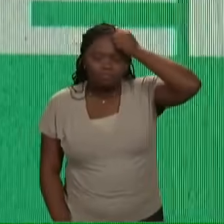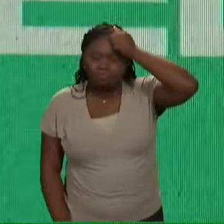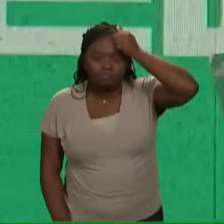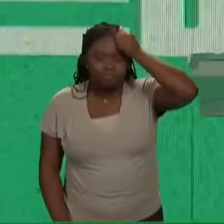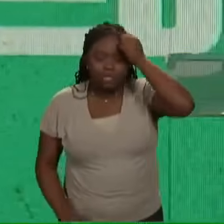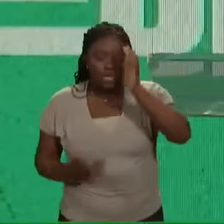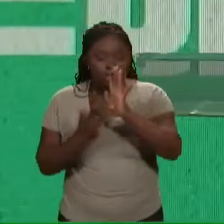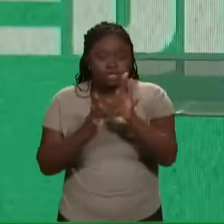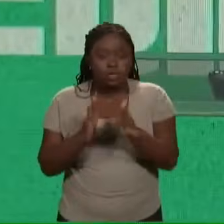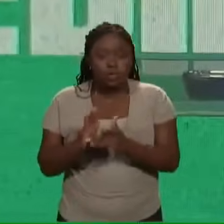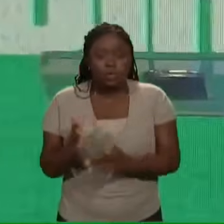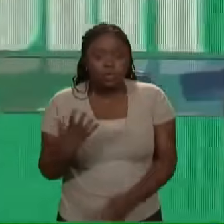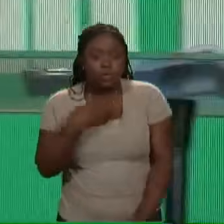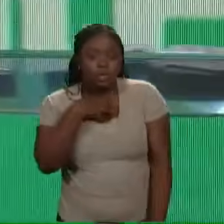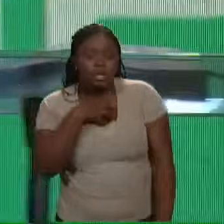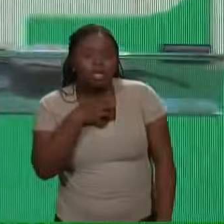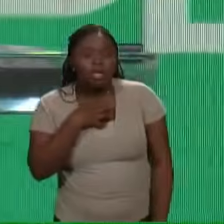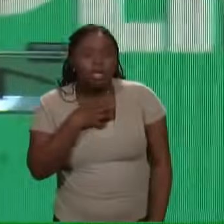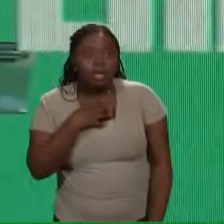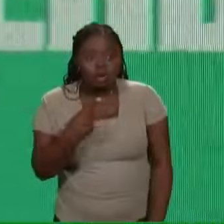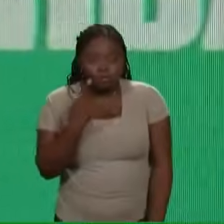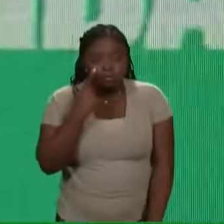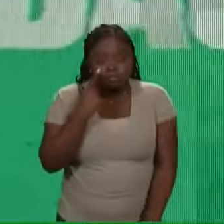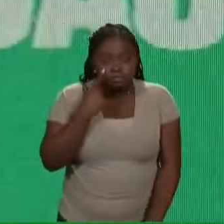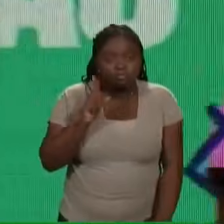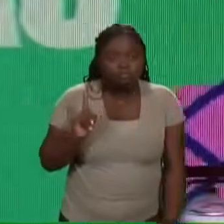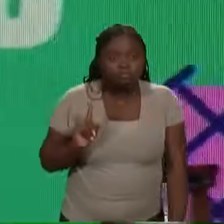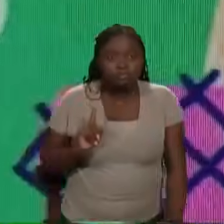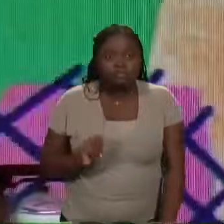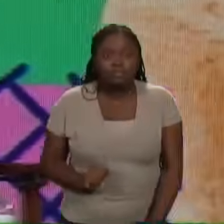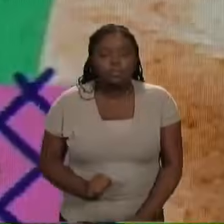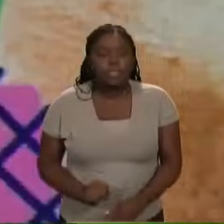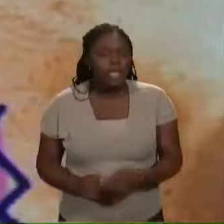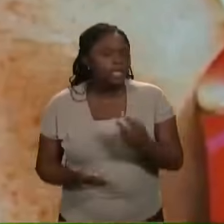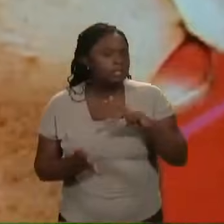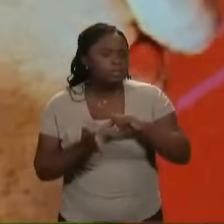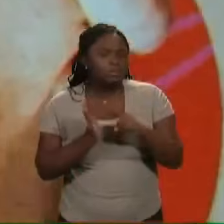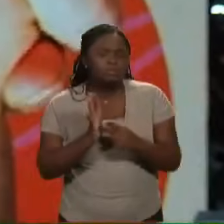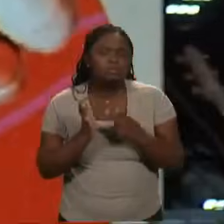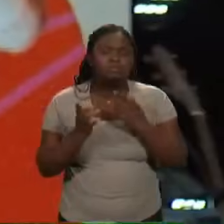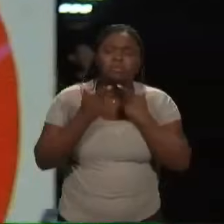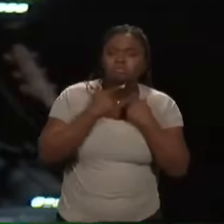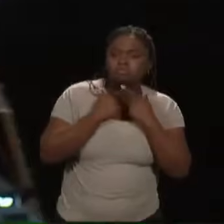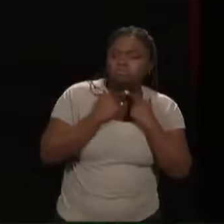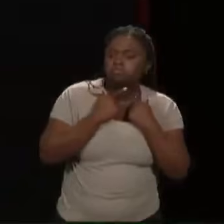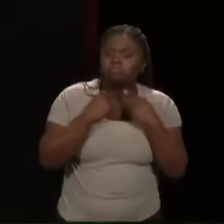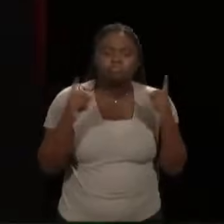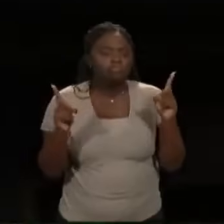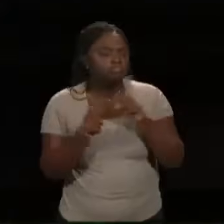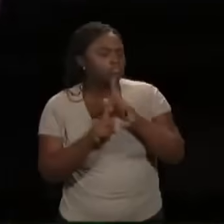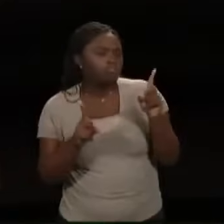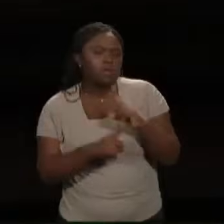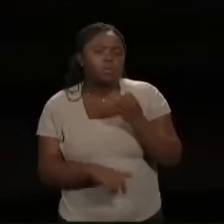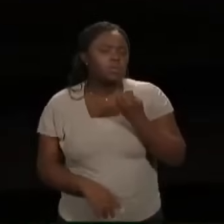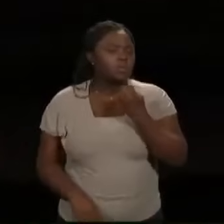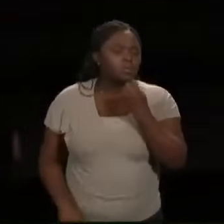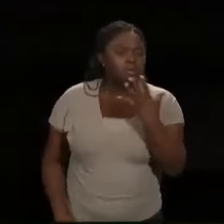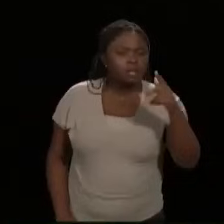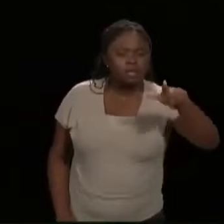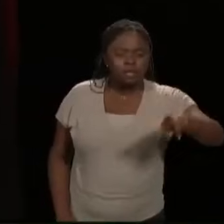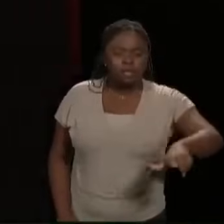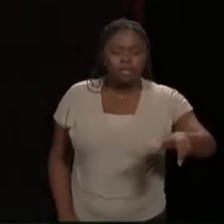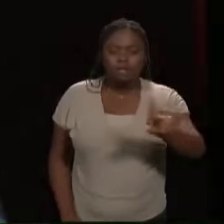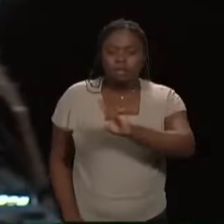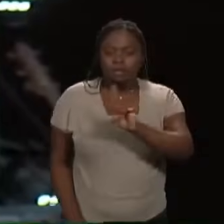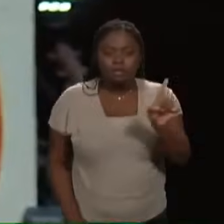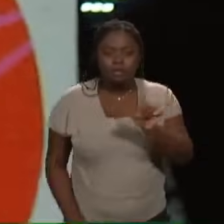Jesus estava sentindo... Não, gente, olha, escuta isso aqui. Não tem a ver com vontade, não tem a ver com a bondade do outro,